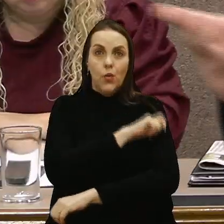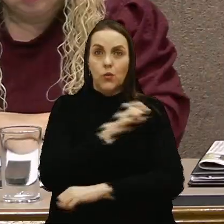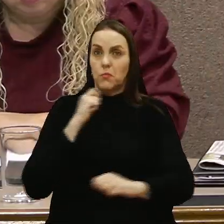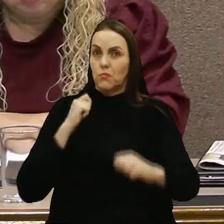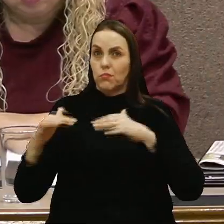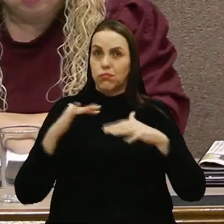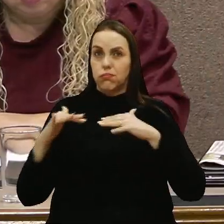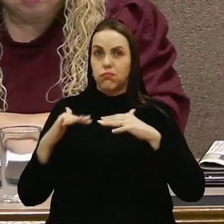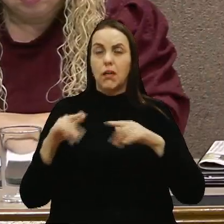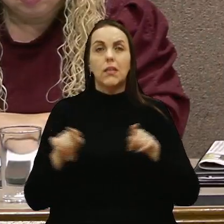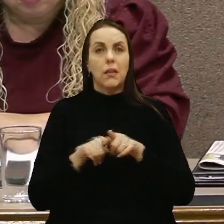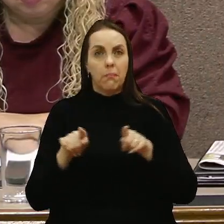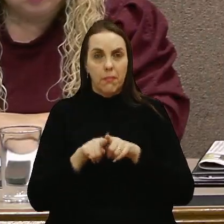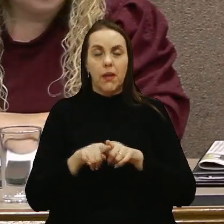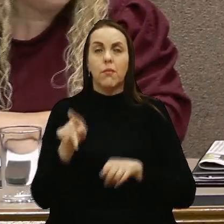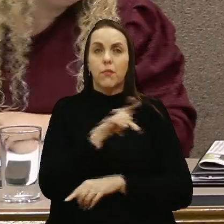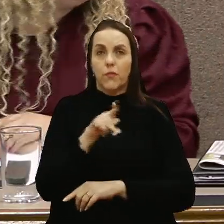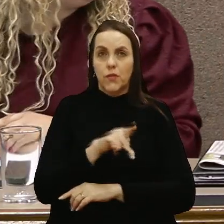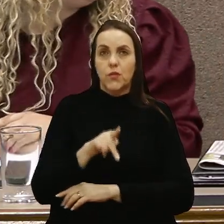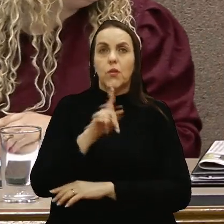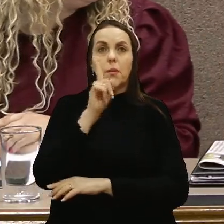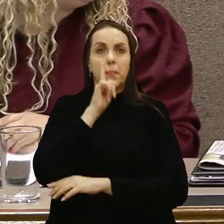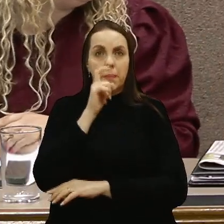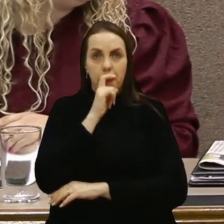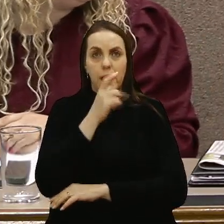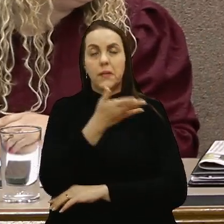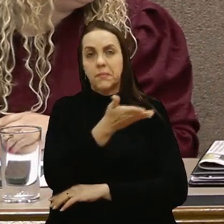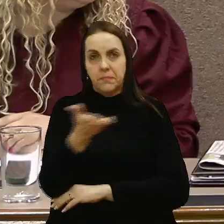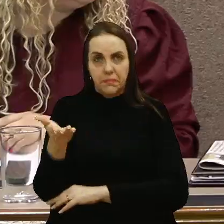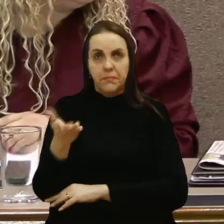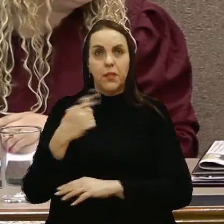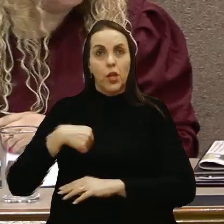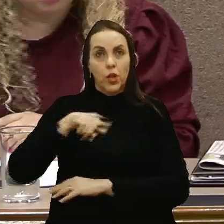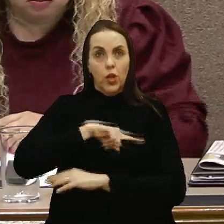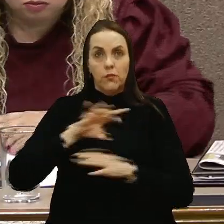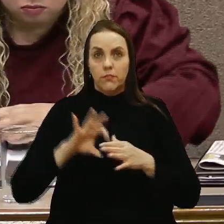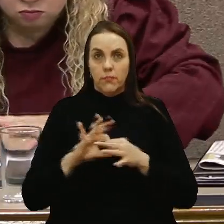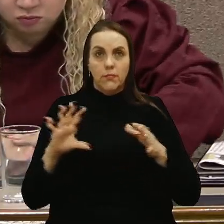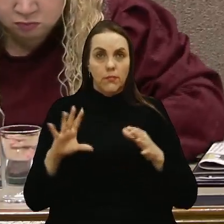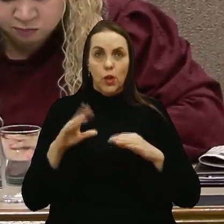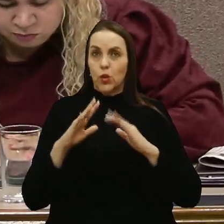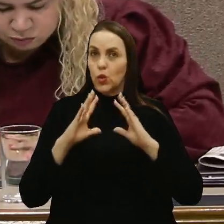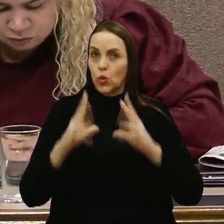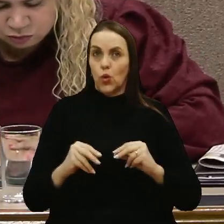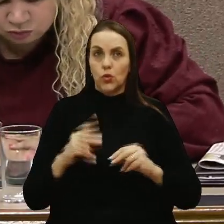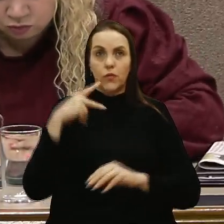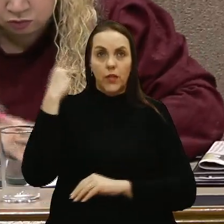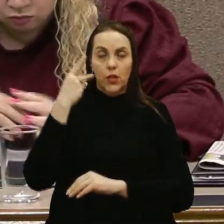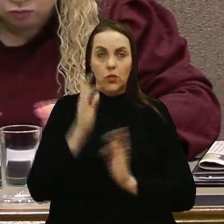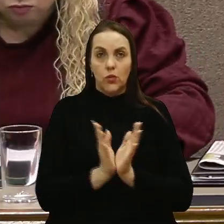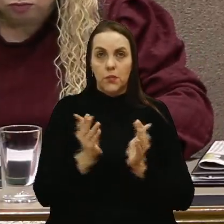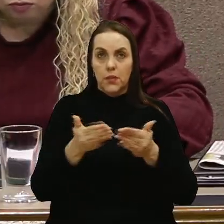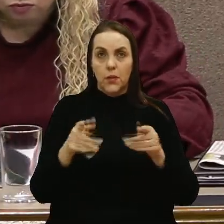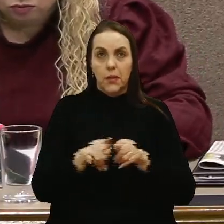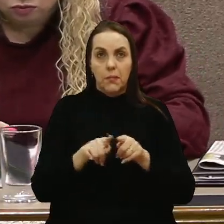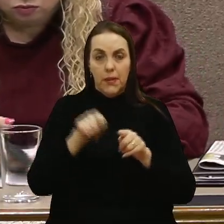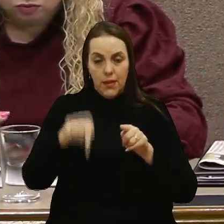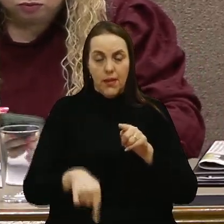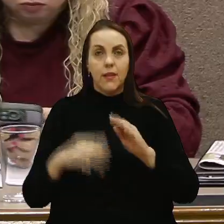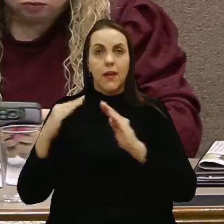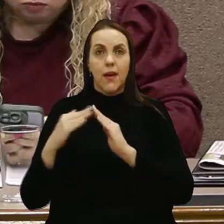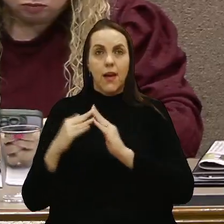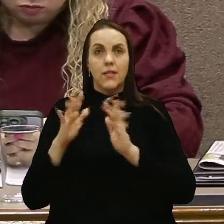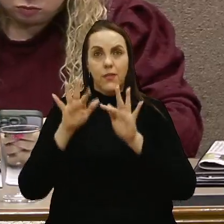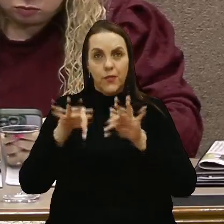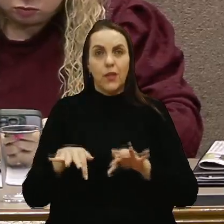assim como os professores, pais que aqui estão, e nós estamos à disposição, todos os vereadores desta comissão e desta casa querem um fim